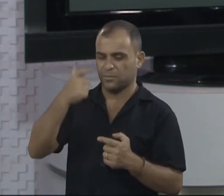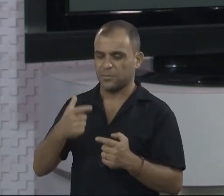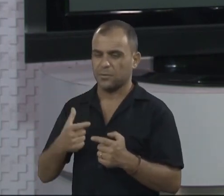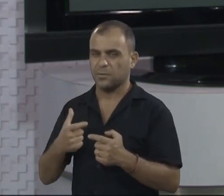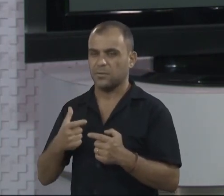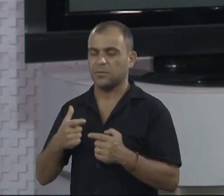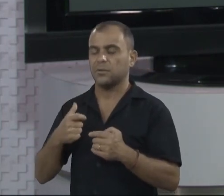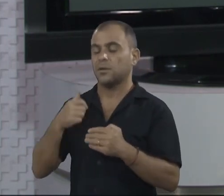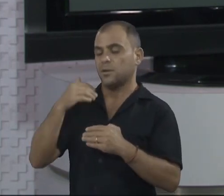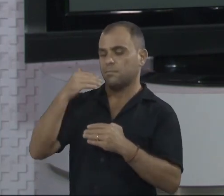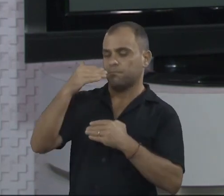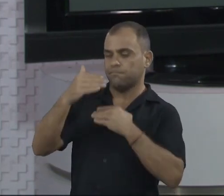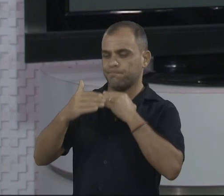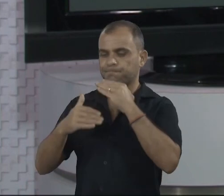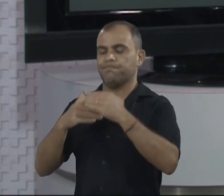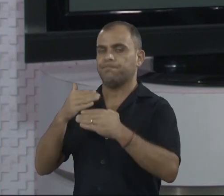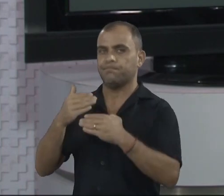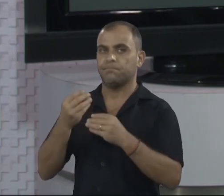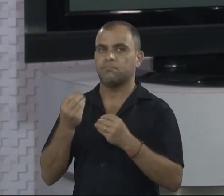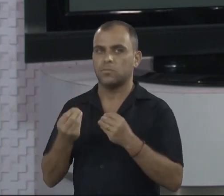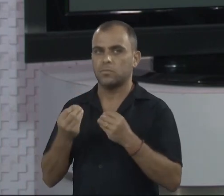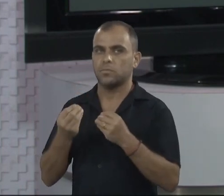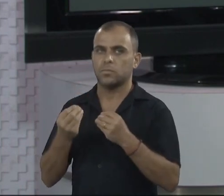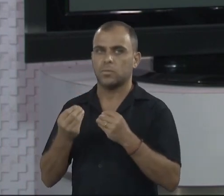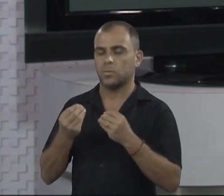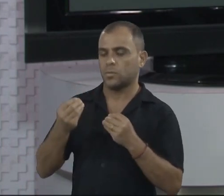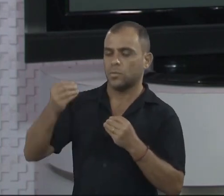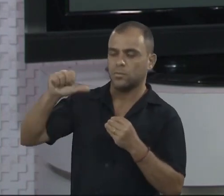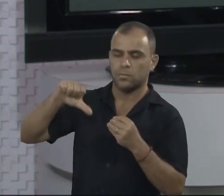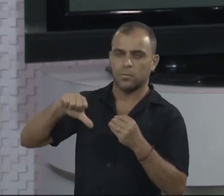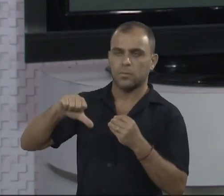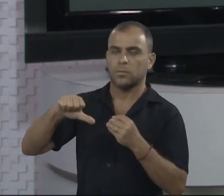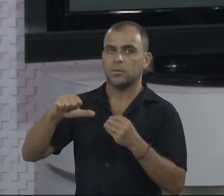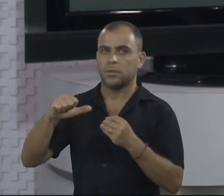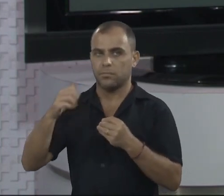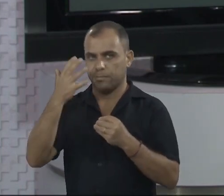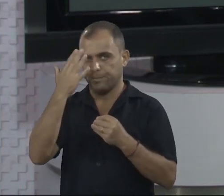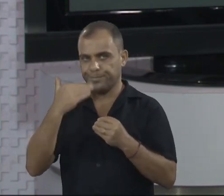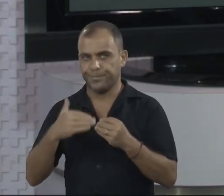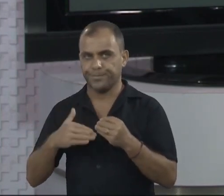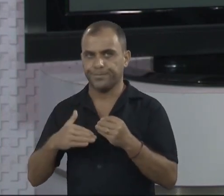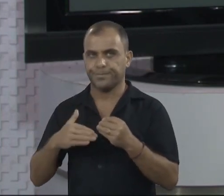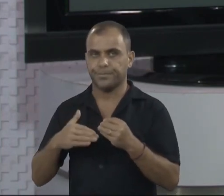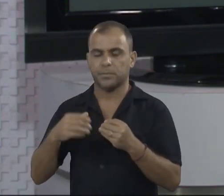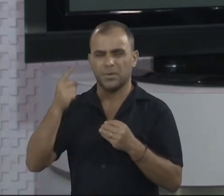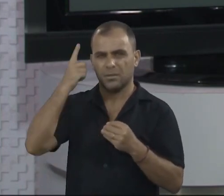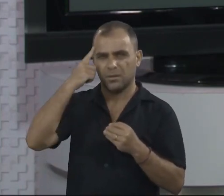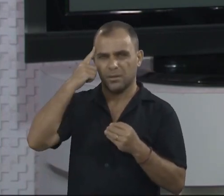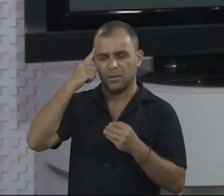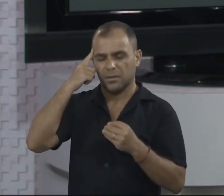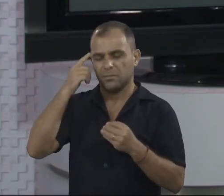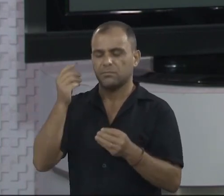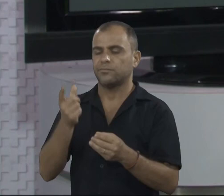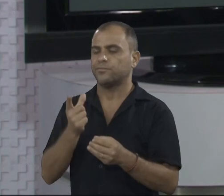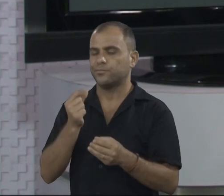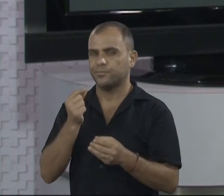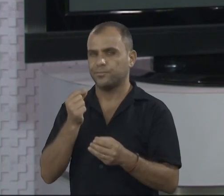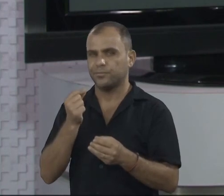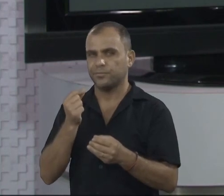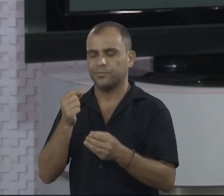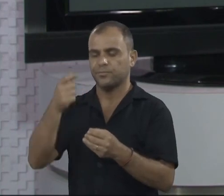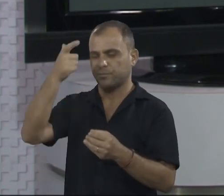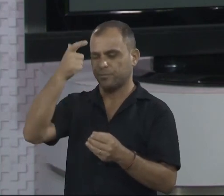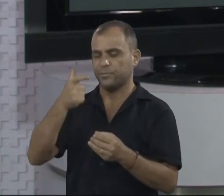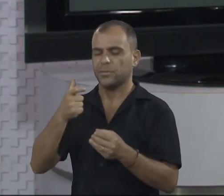mais malefícios do que benefícios que as pessoas podem achar que tem. Então, pensem muito bem antes de utilizar drogas. O seu